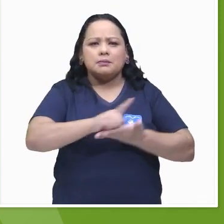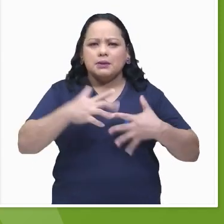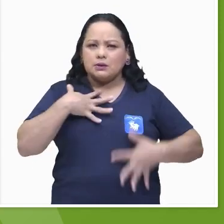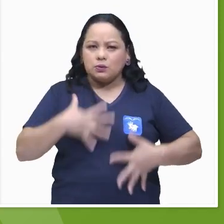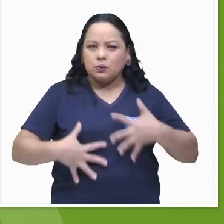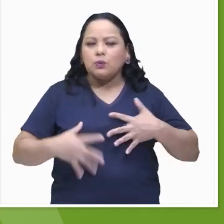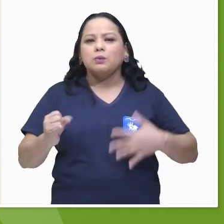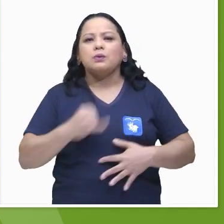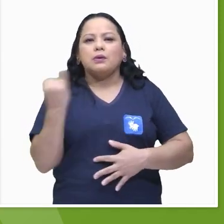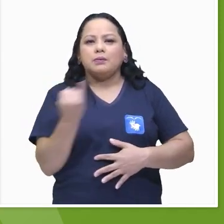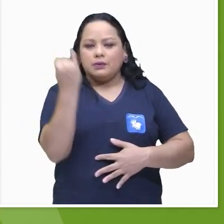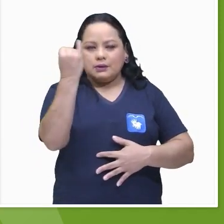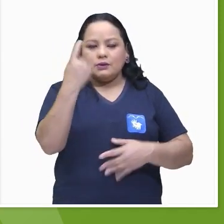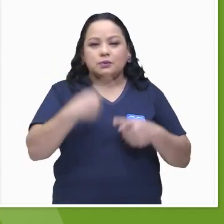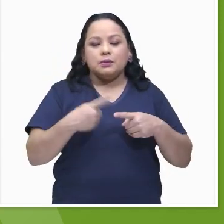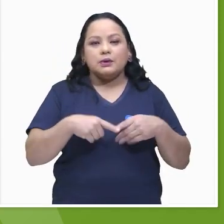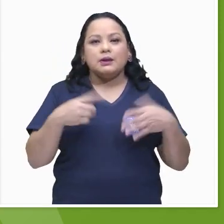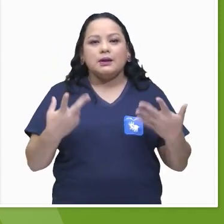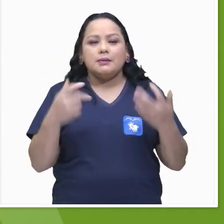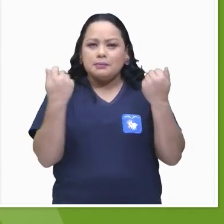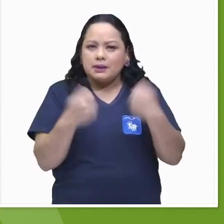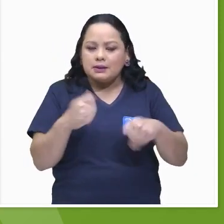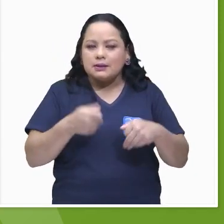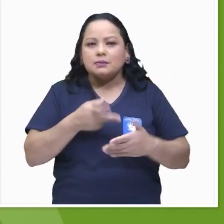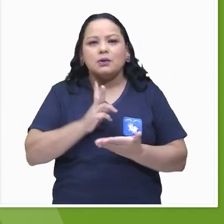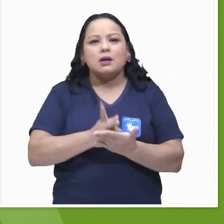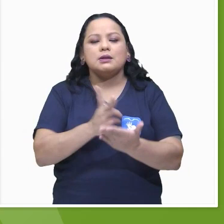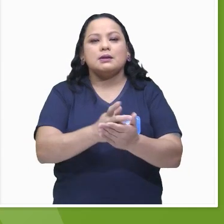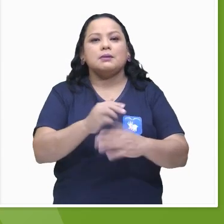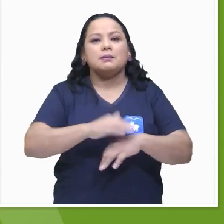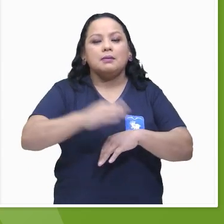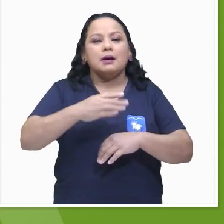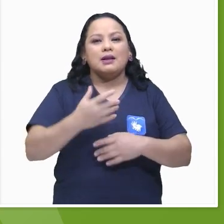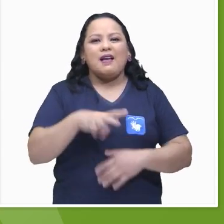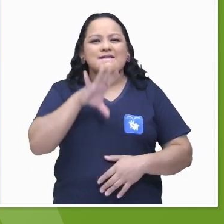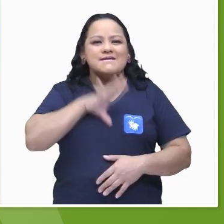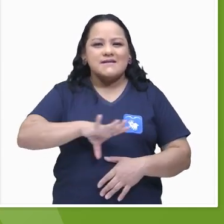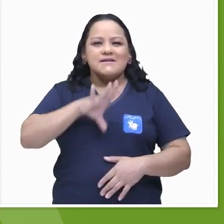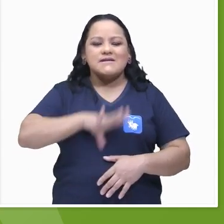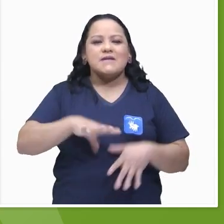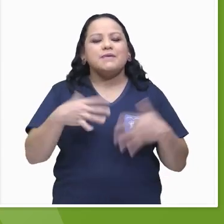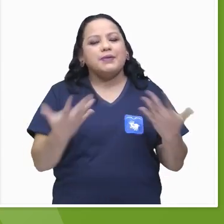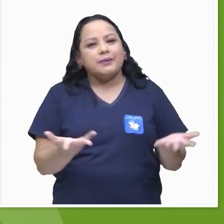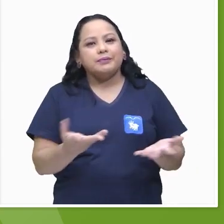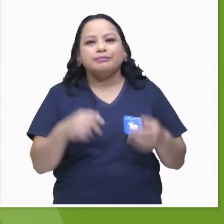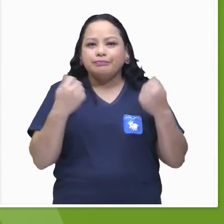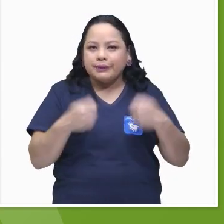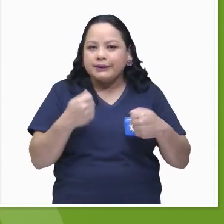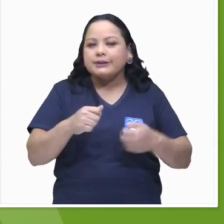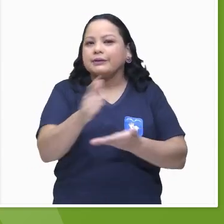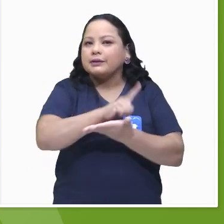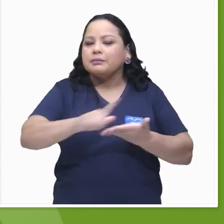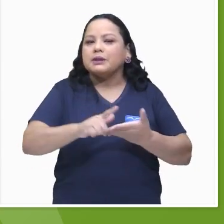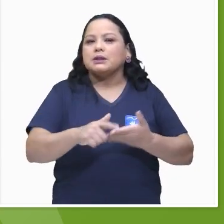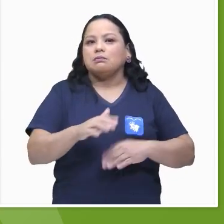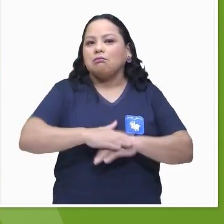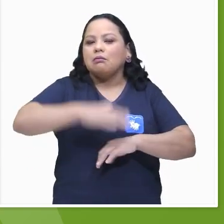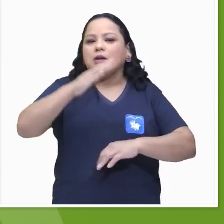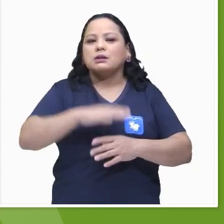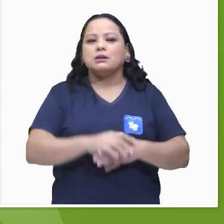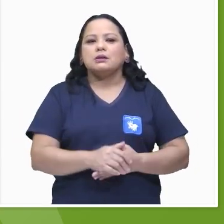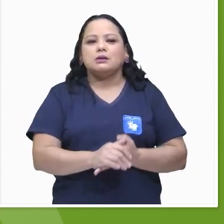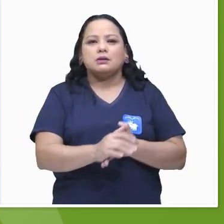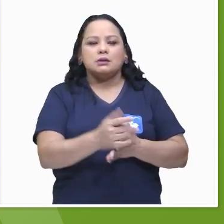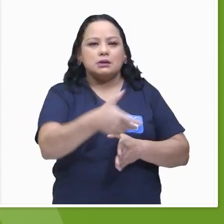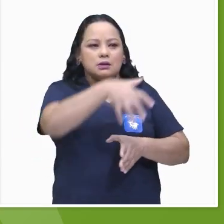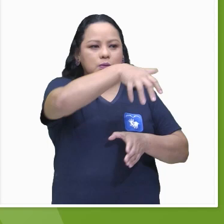lembrar, né? Afinal, devemos tomar banho sempre, mas menstruadas, então a gente deve ter uma higiene maior. Lavar as